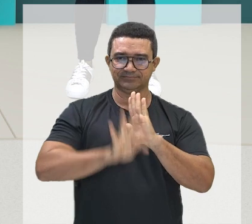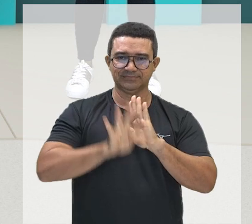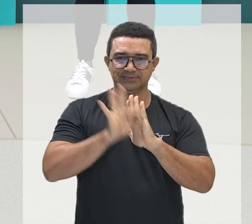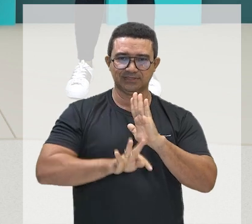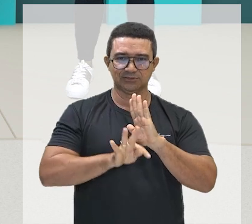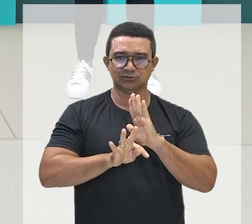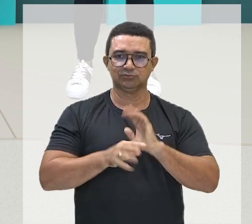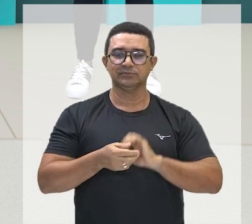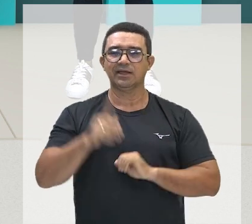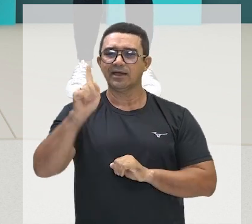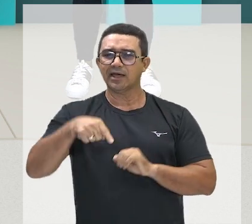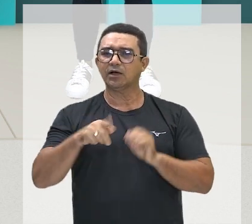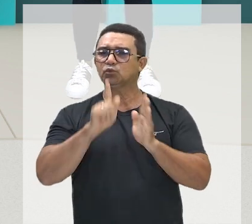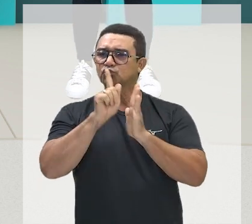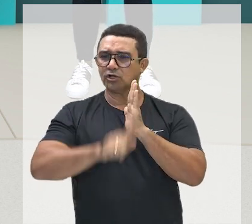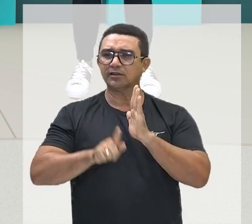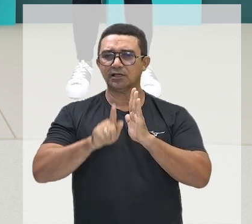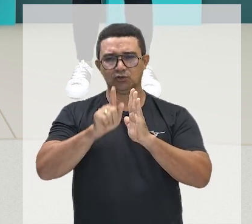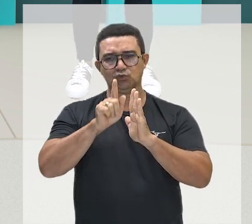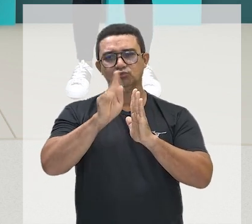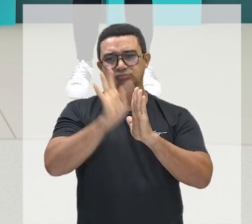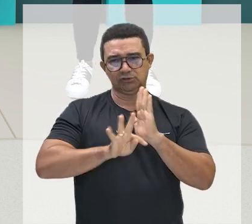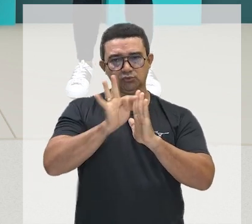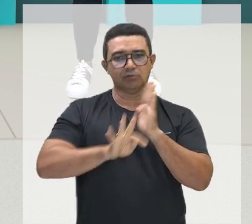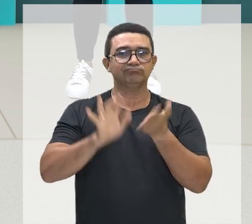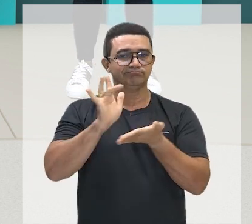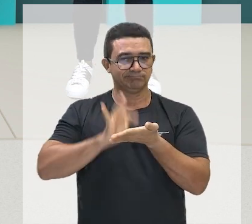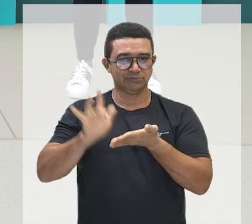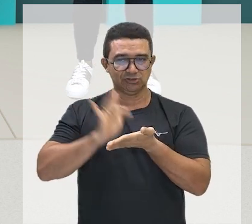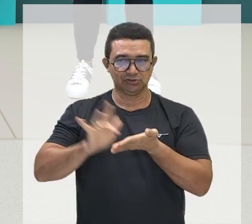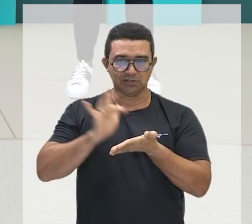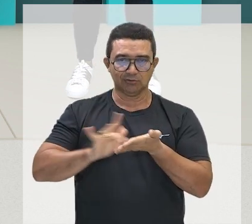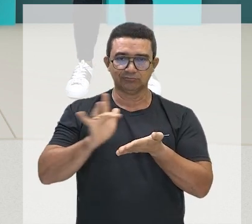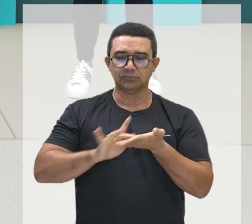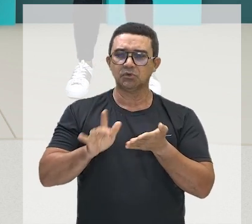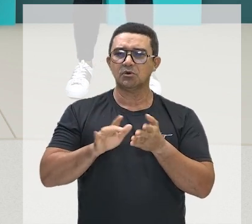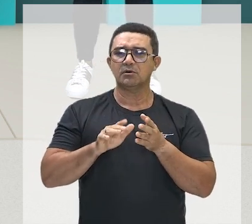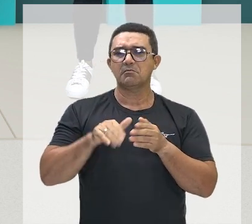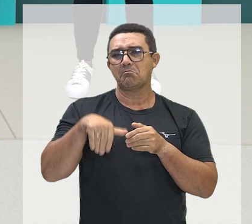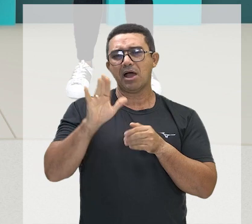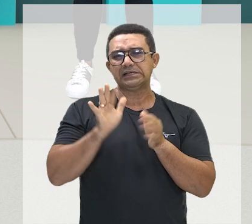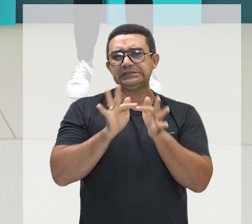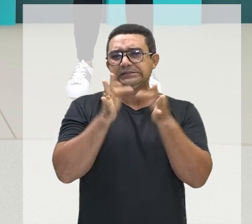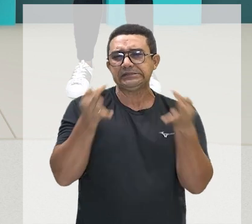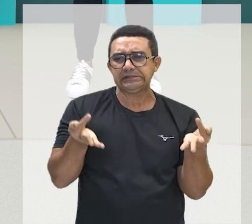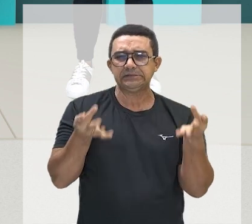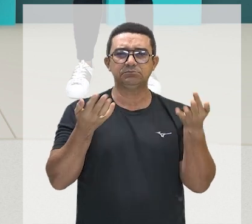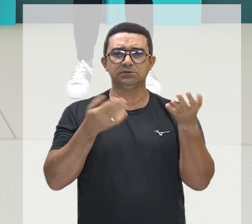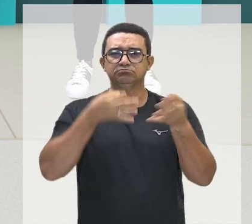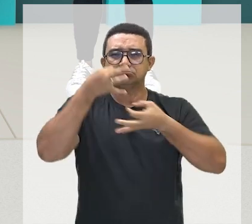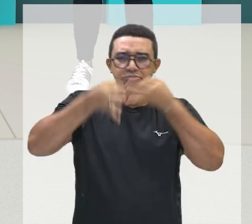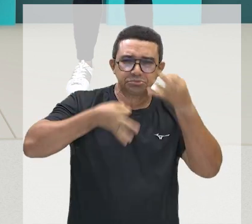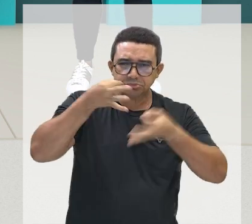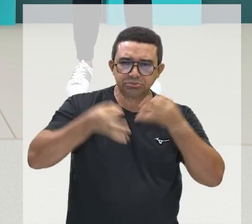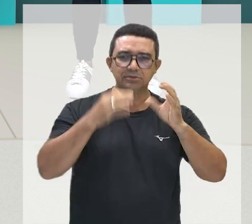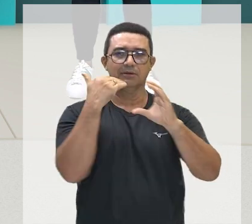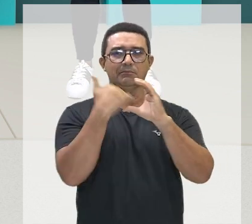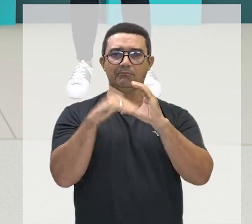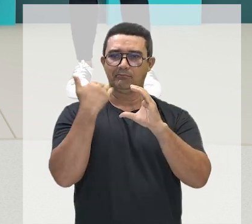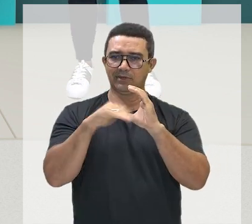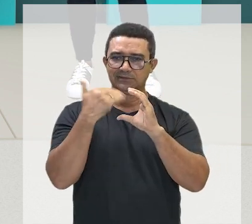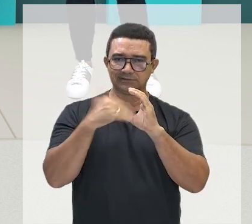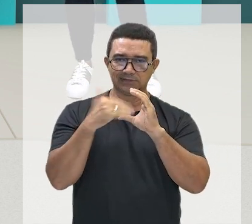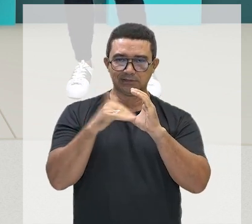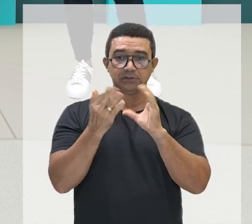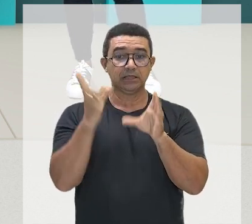gênero textual digitais. Então, olha só, os mais simples posts, comentários, mensagens nessas